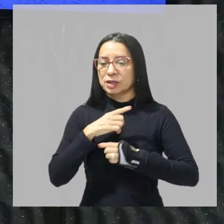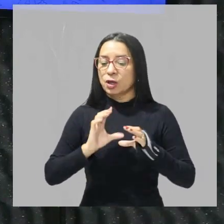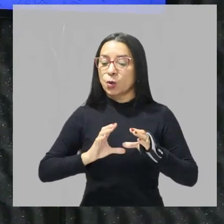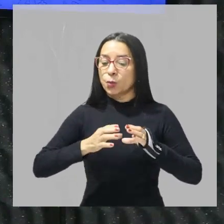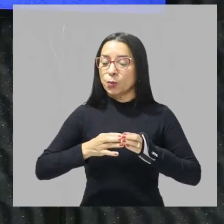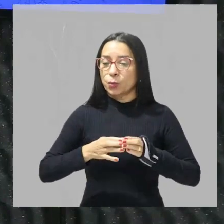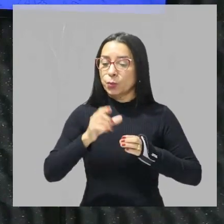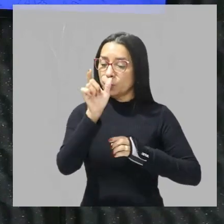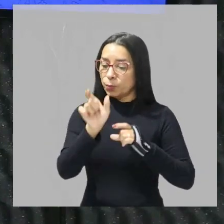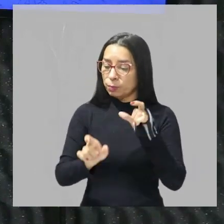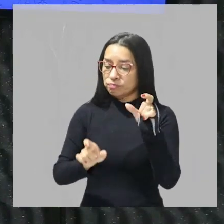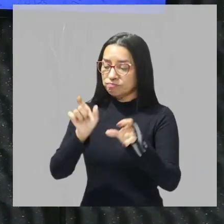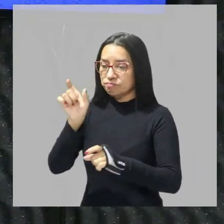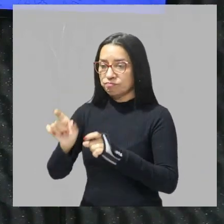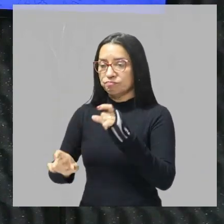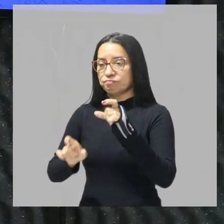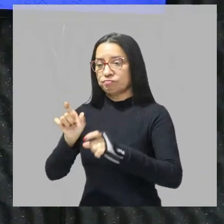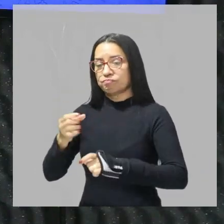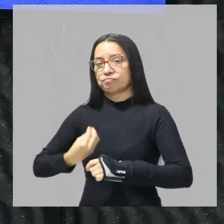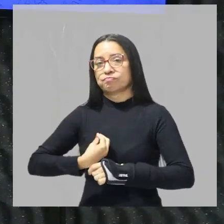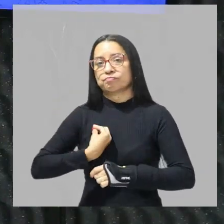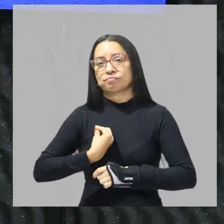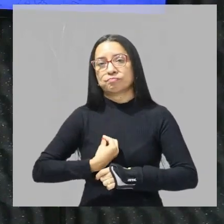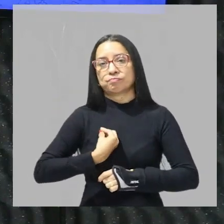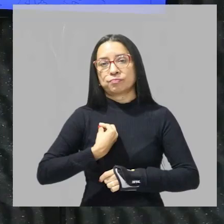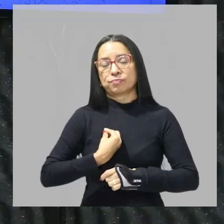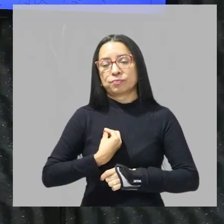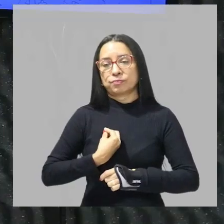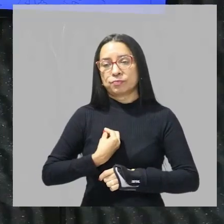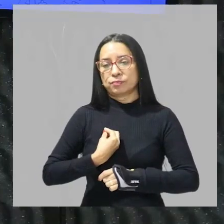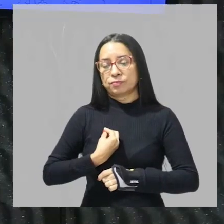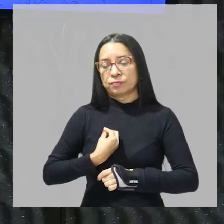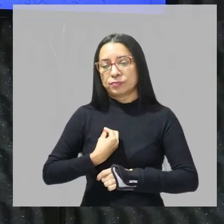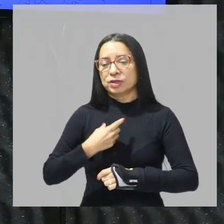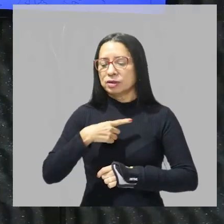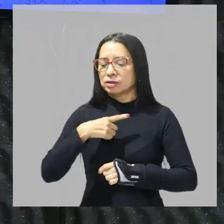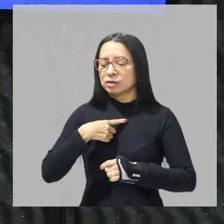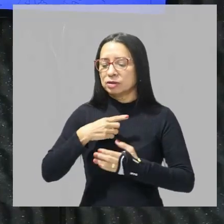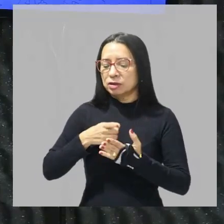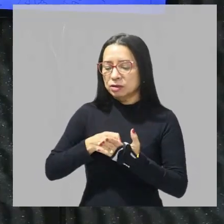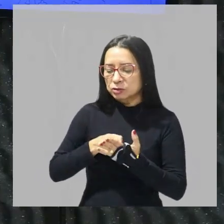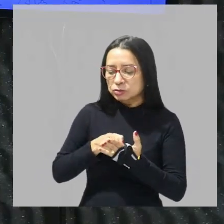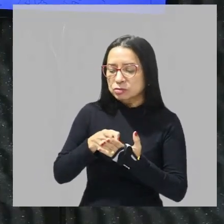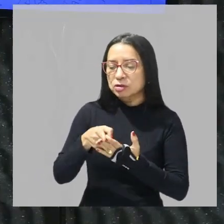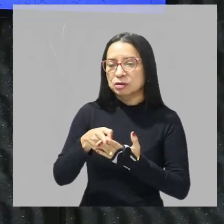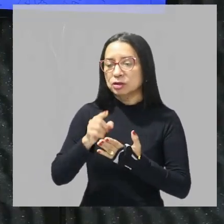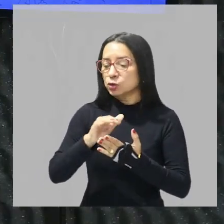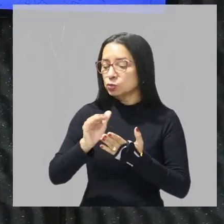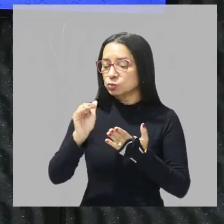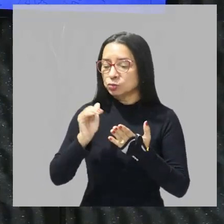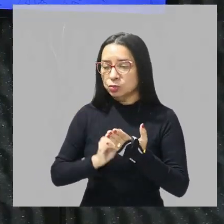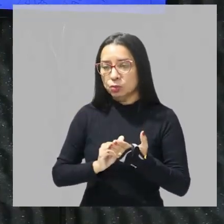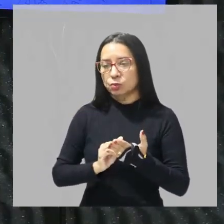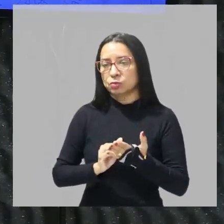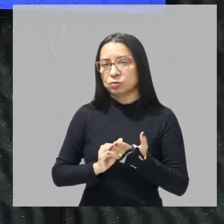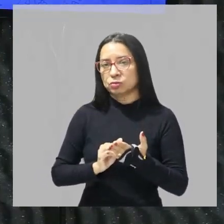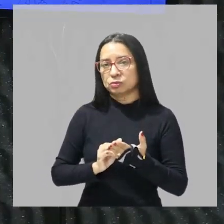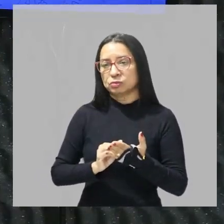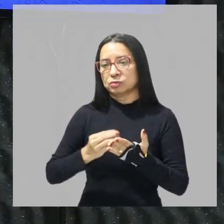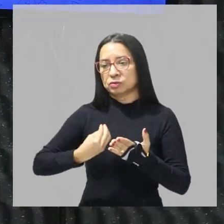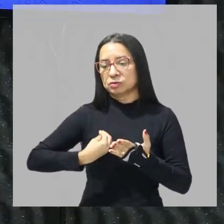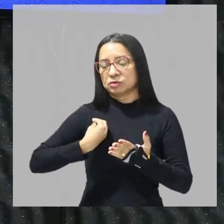de indivíduos que, para ele, aponta setas de todos os indivíduos. Por exemplo, quem